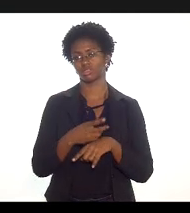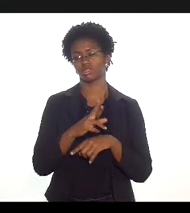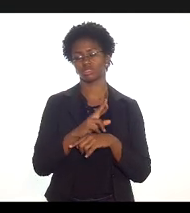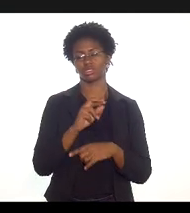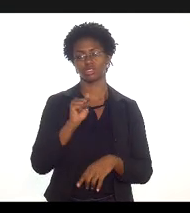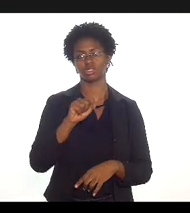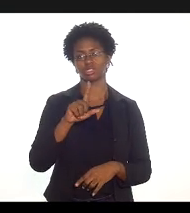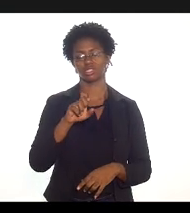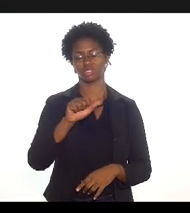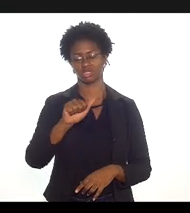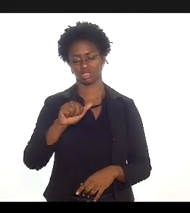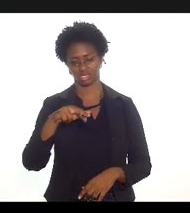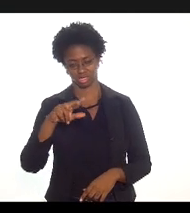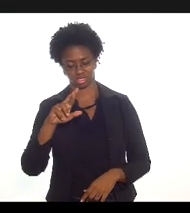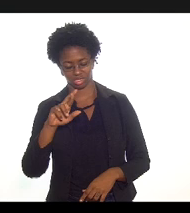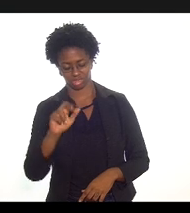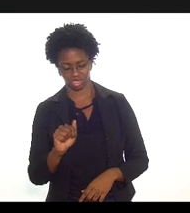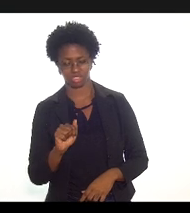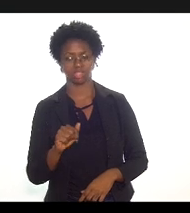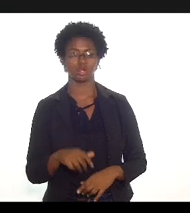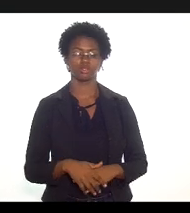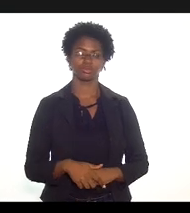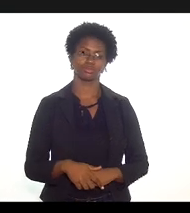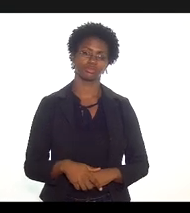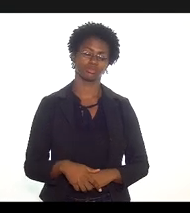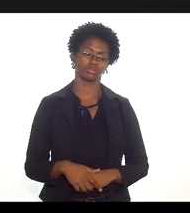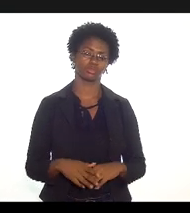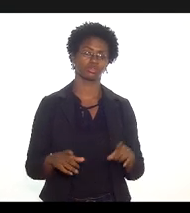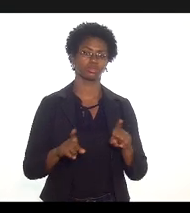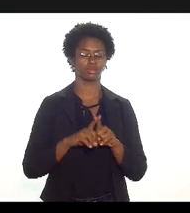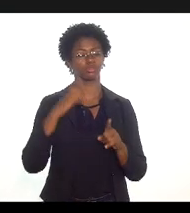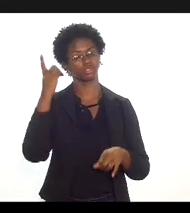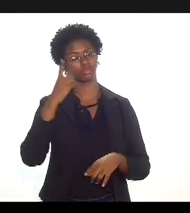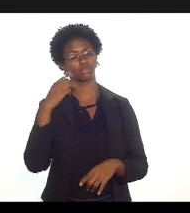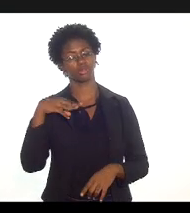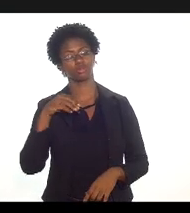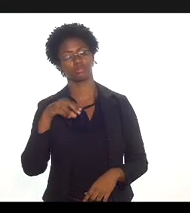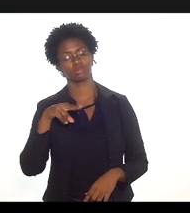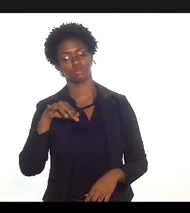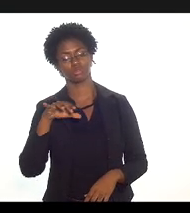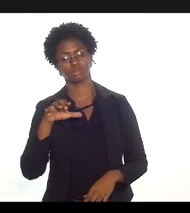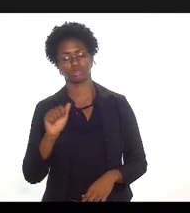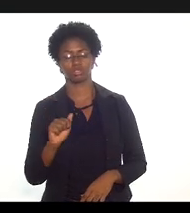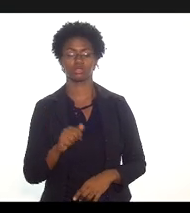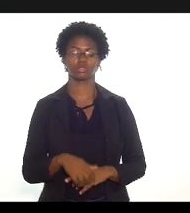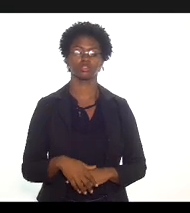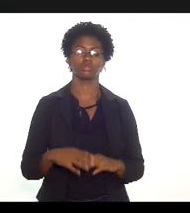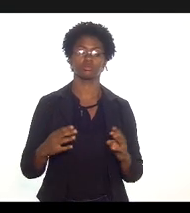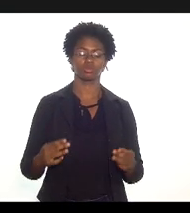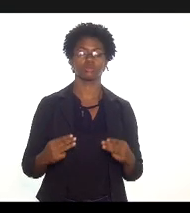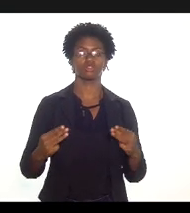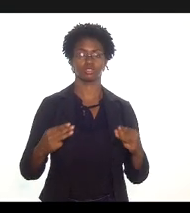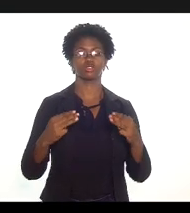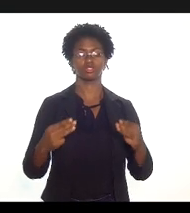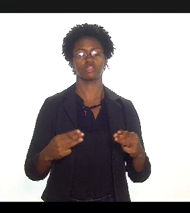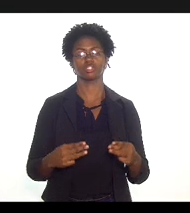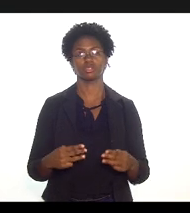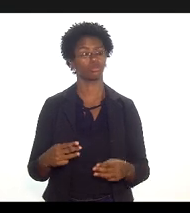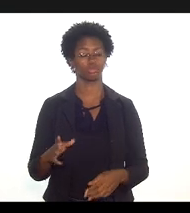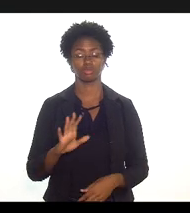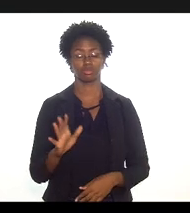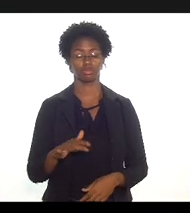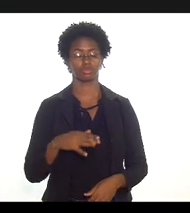Alessandra Nascimento, a deputada Mônica, o Ministério Público,